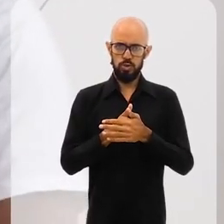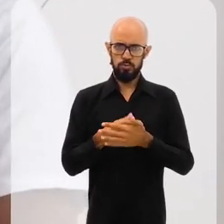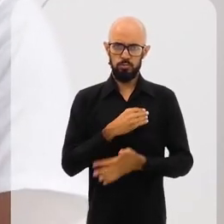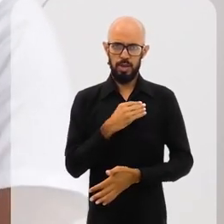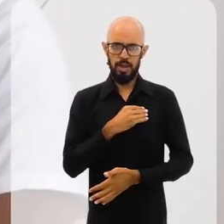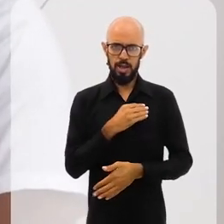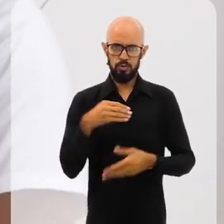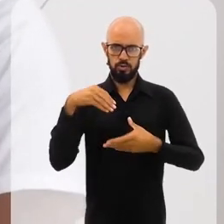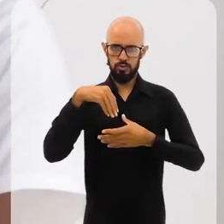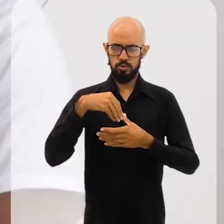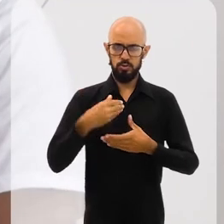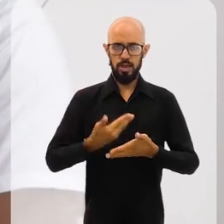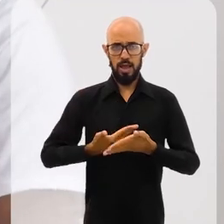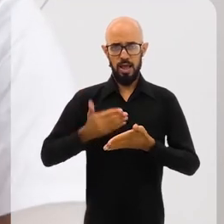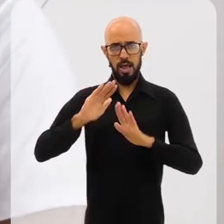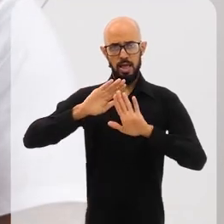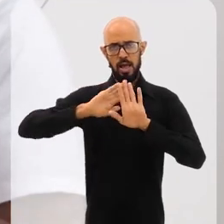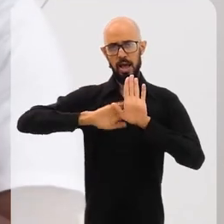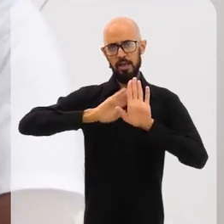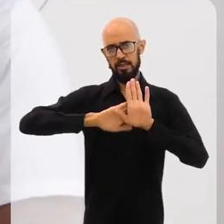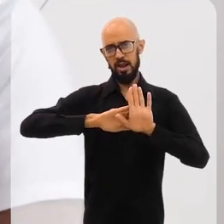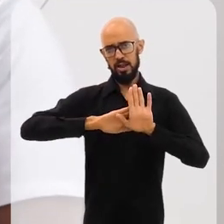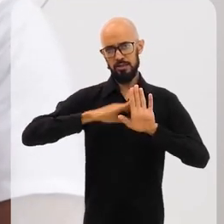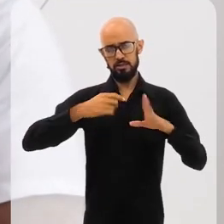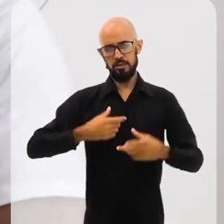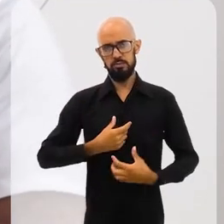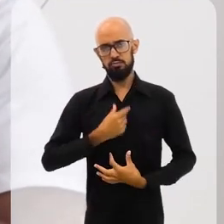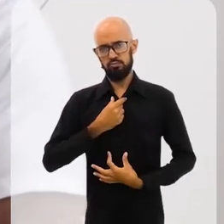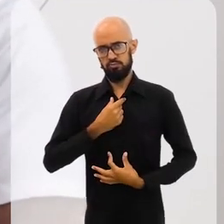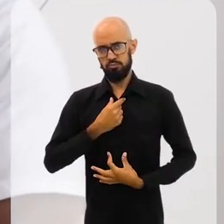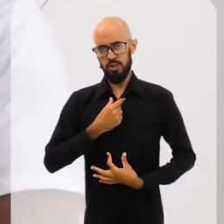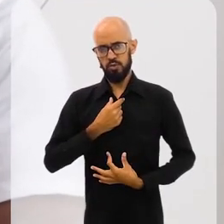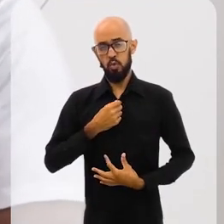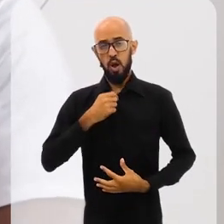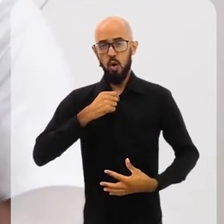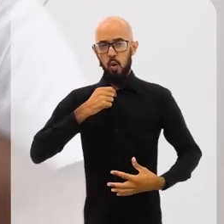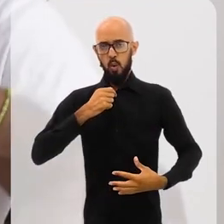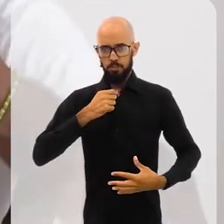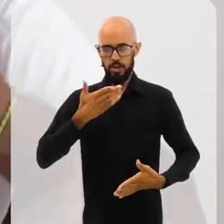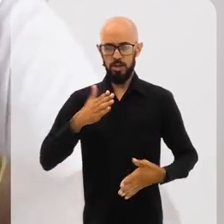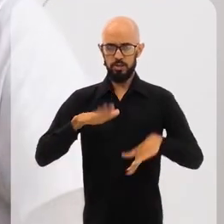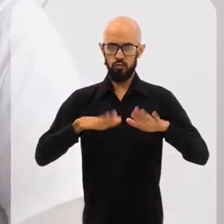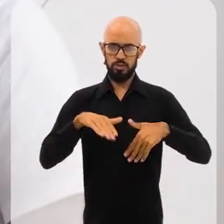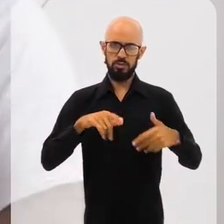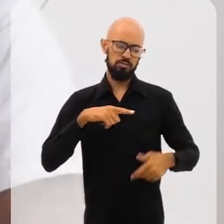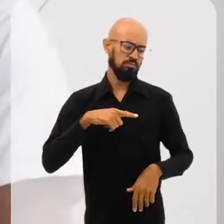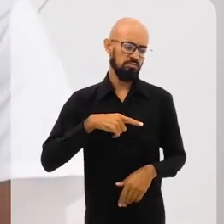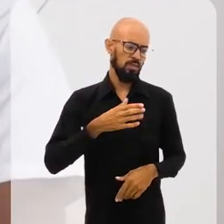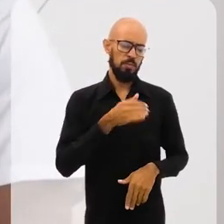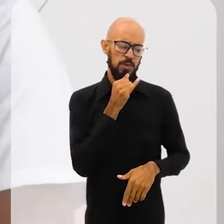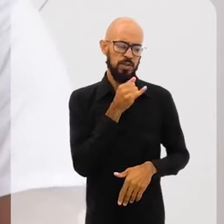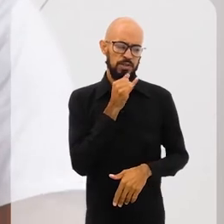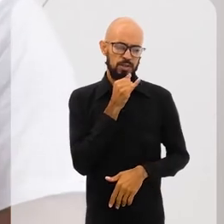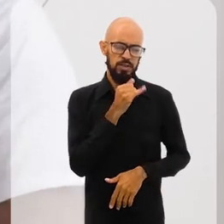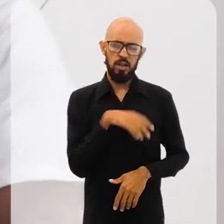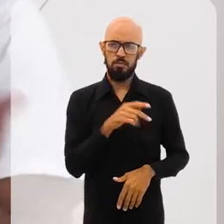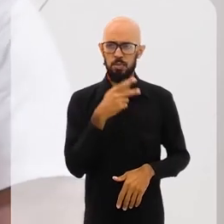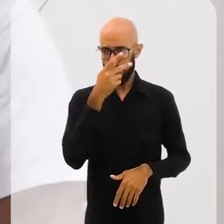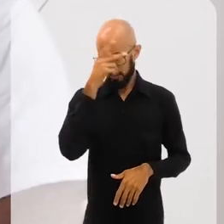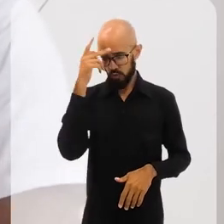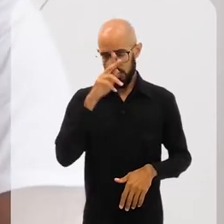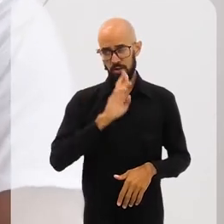por detrás de uma vestimenta. Então a gente vê vários casos aí de religiosos com, né, todo aparamentado